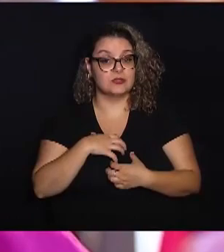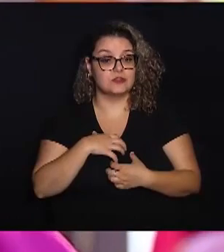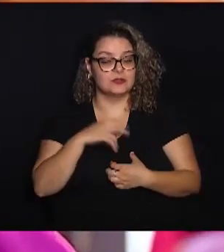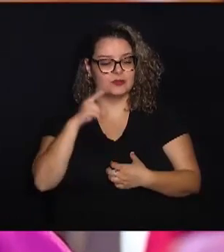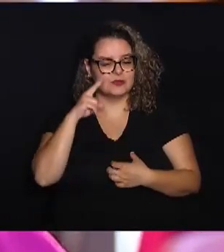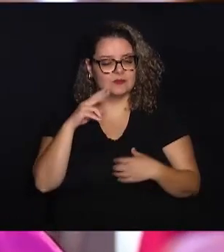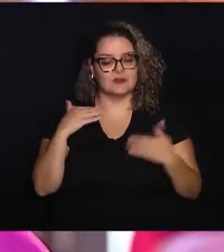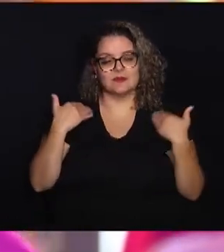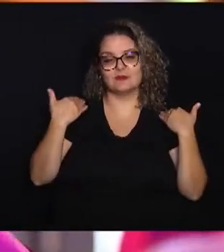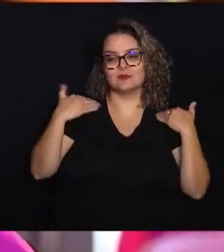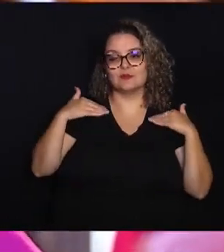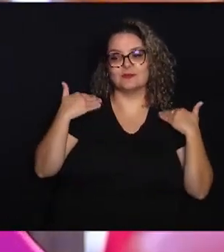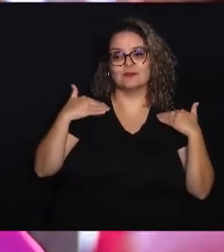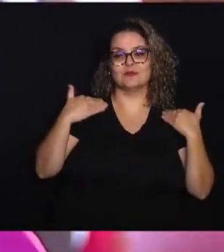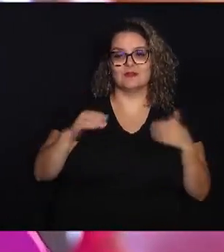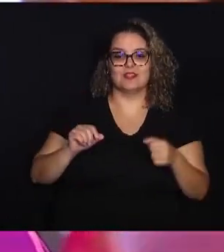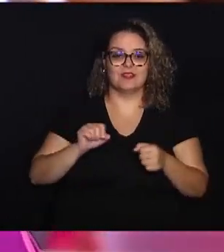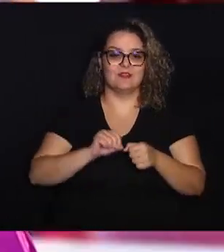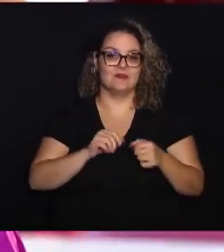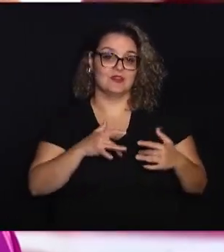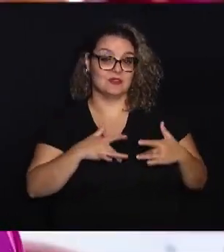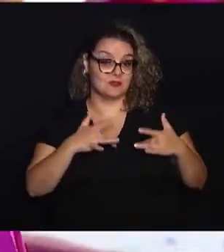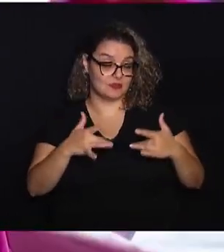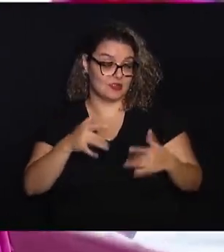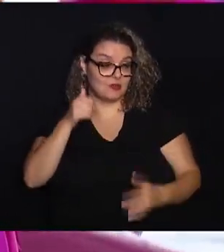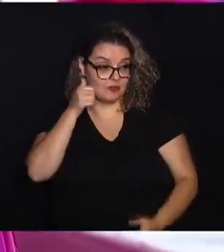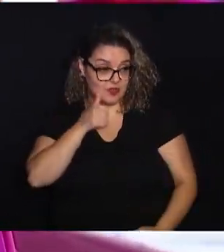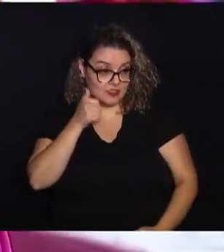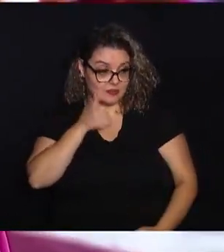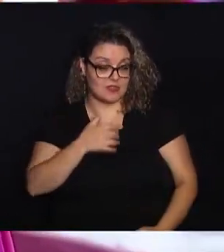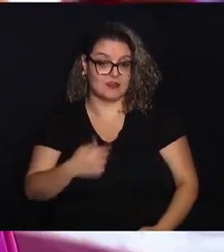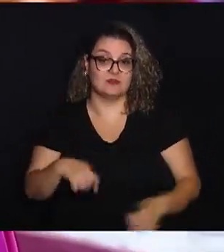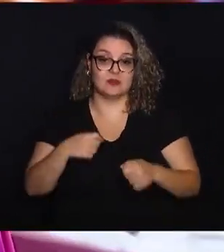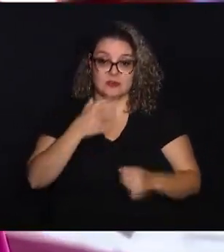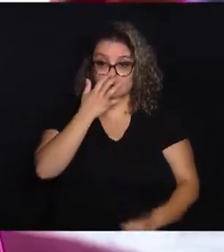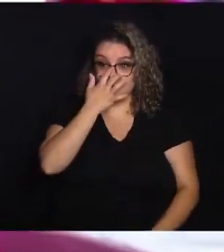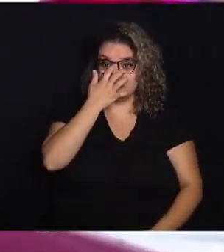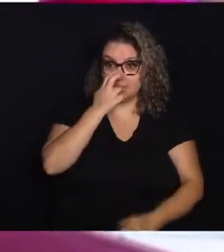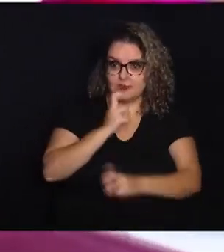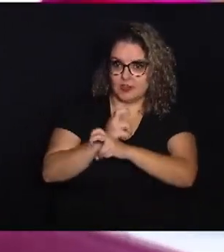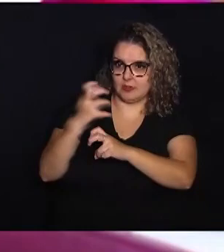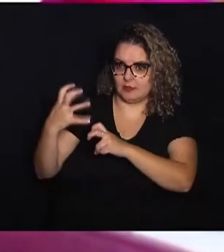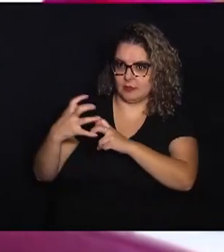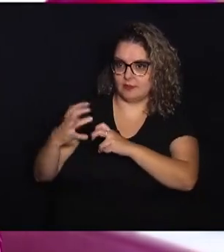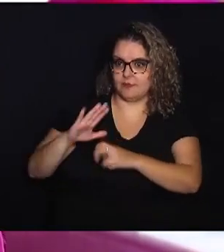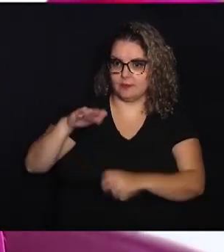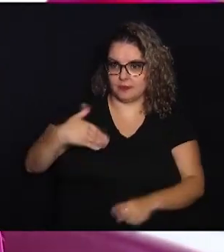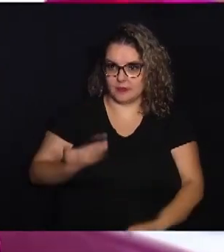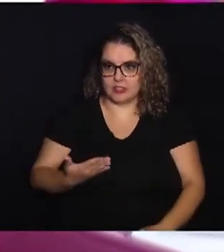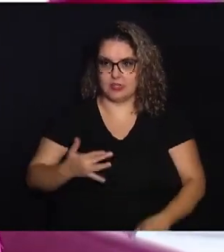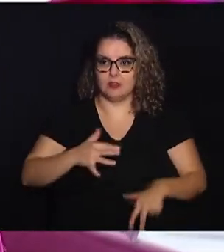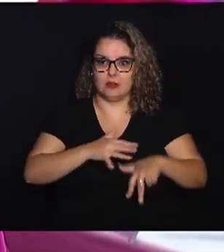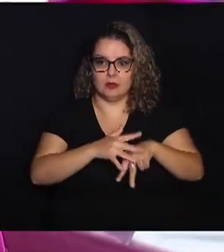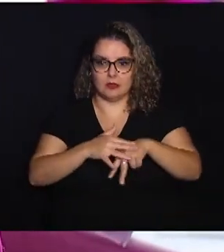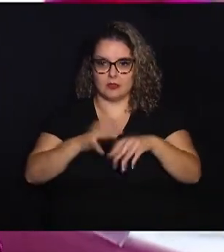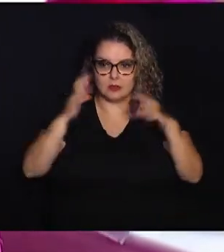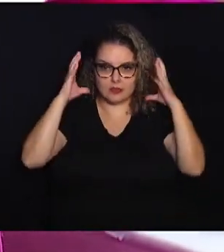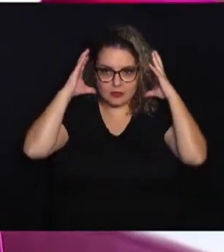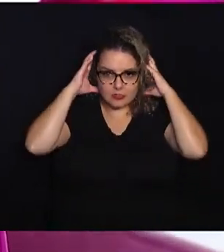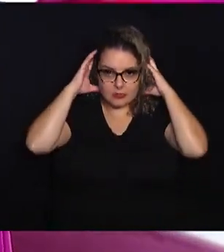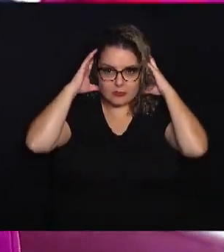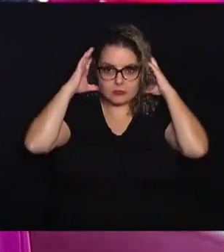cabelo curto e fazer essa doação para as mulheres que precisam? Na radioterapia, quando o paciente trata crânio, a